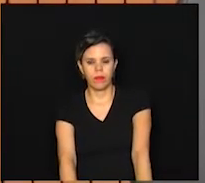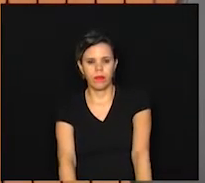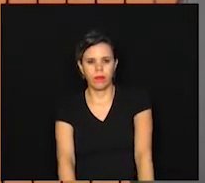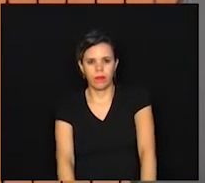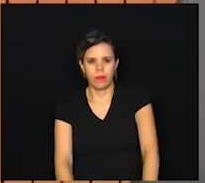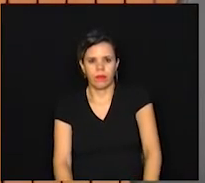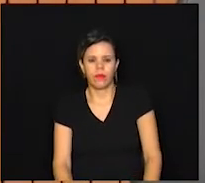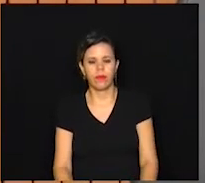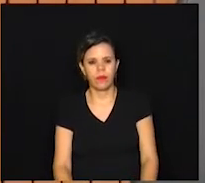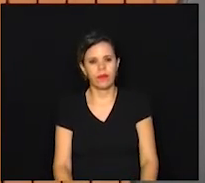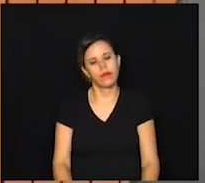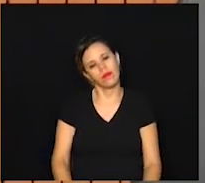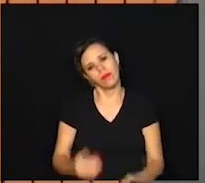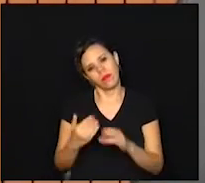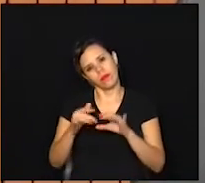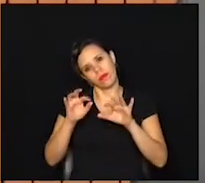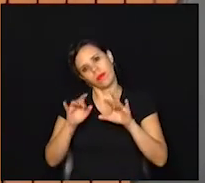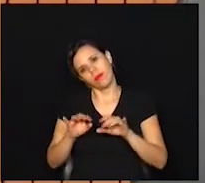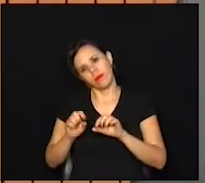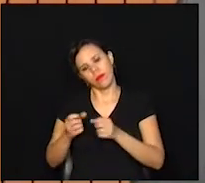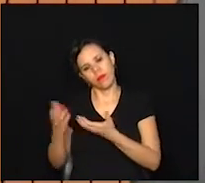978293776, ou através do e-mail